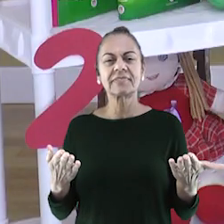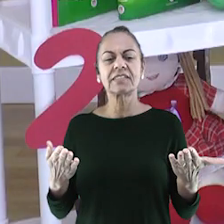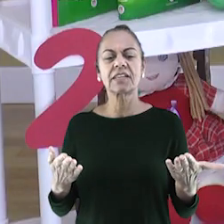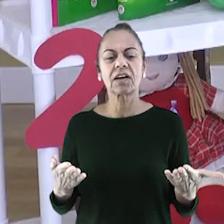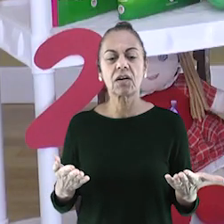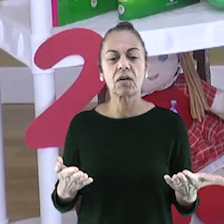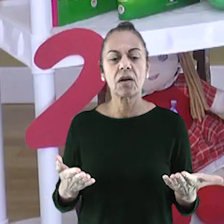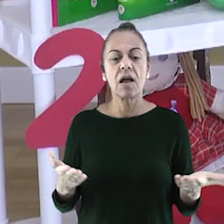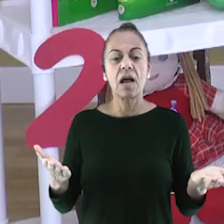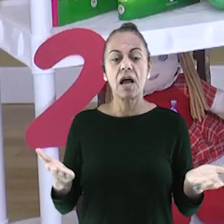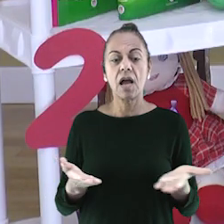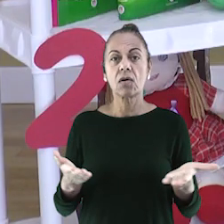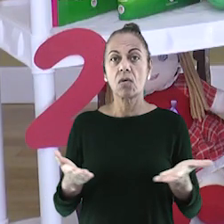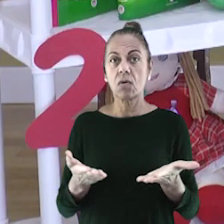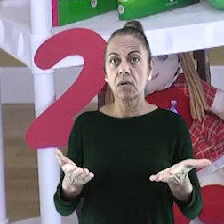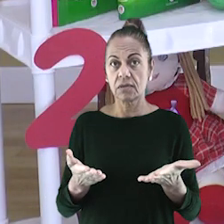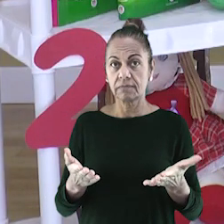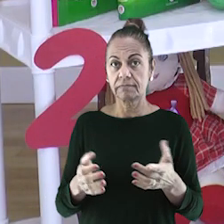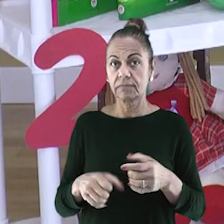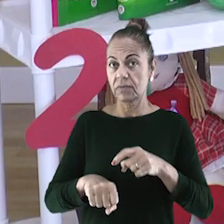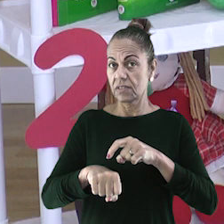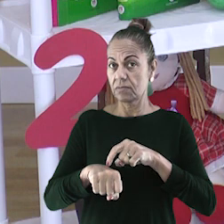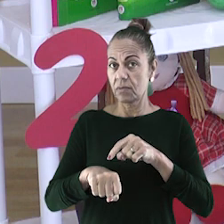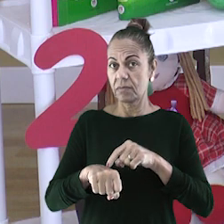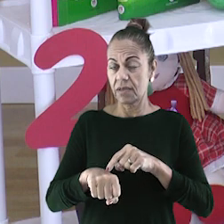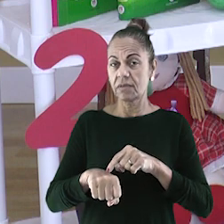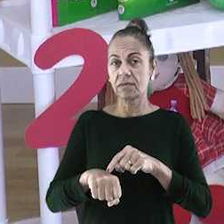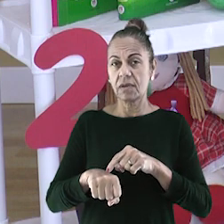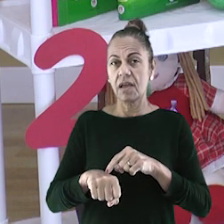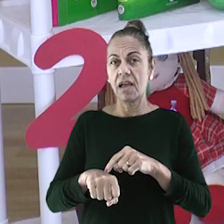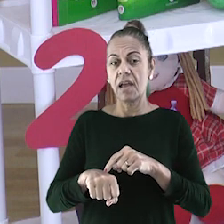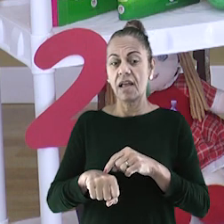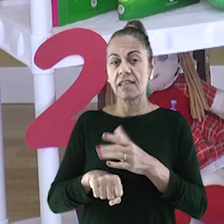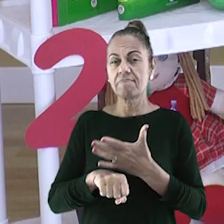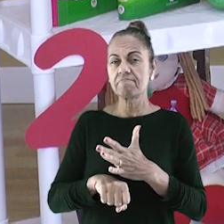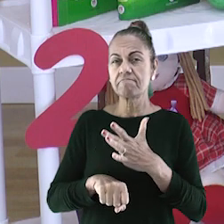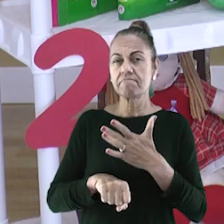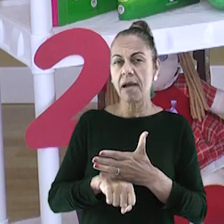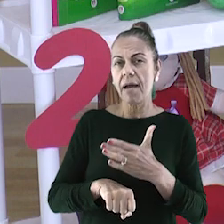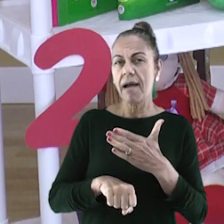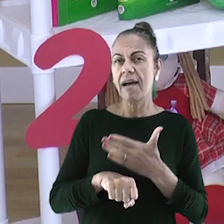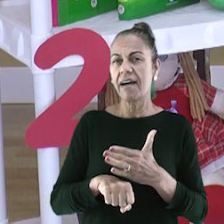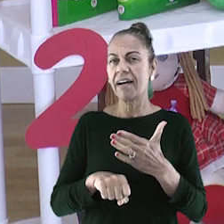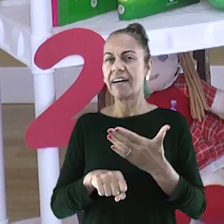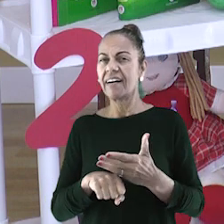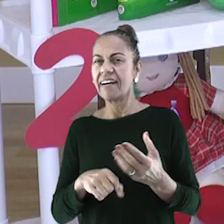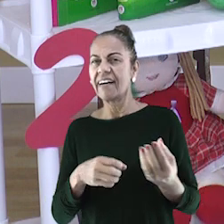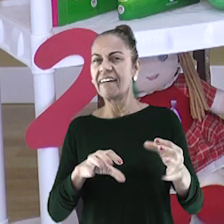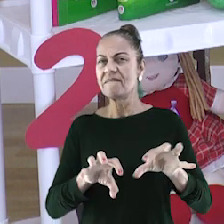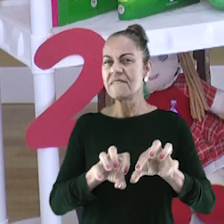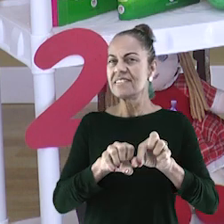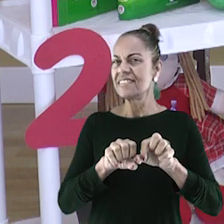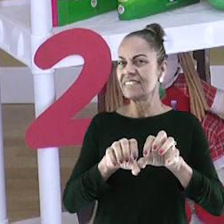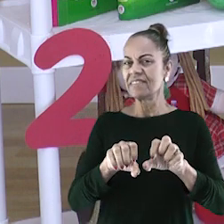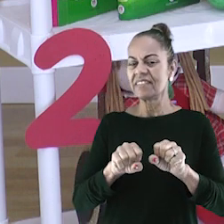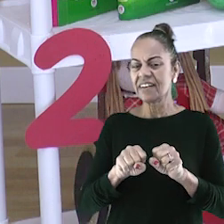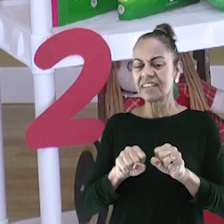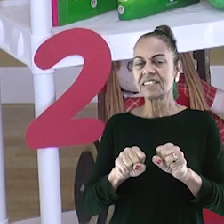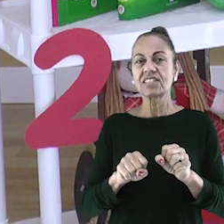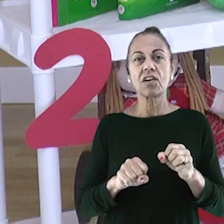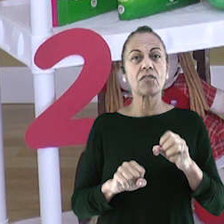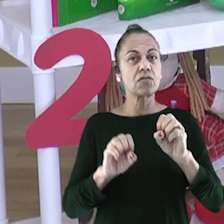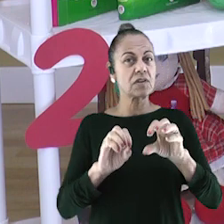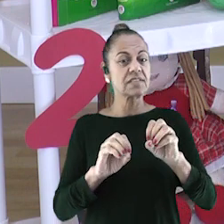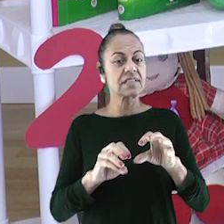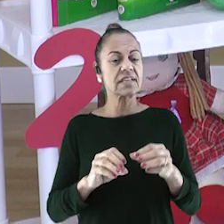Então, nesta parte do nosso Mão na Massa de hoje, eu vou ensinar vocês a fazerem essa areia aqui, ó. Lembra que eu mostrei para